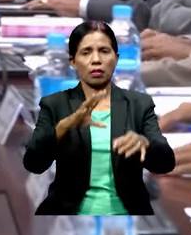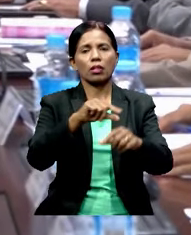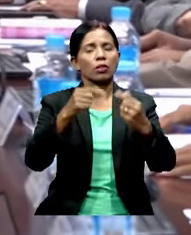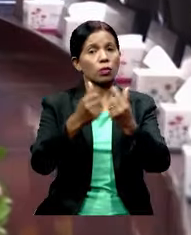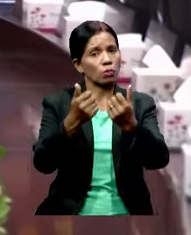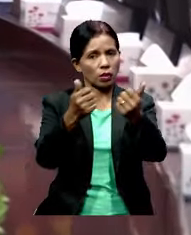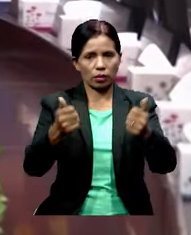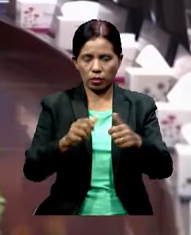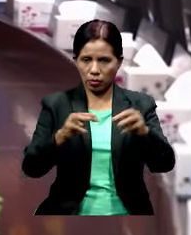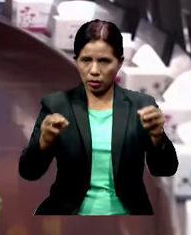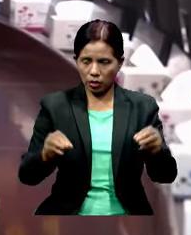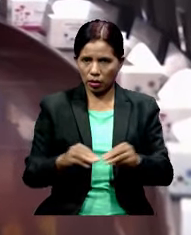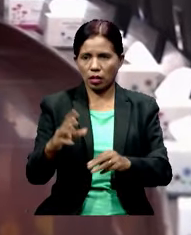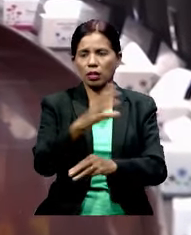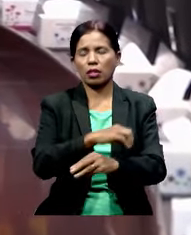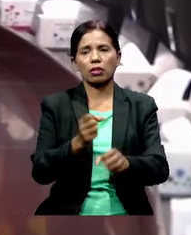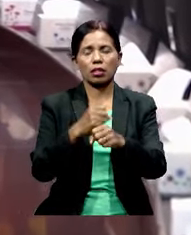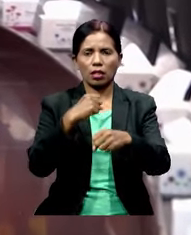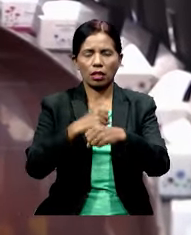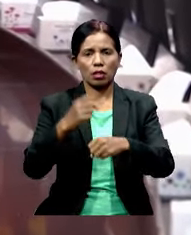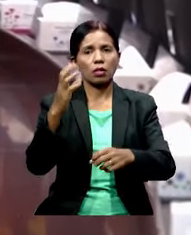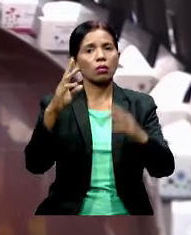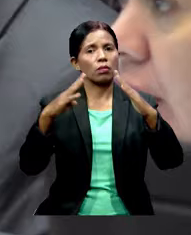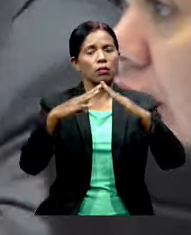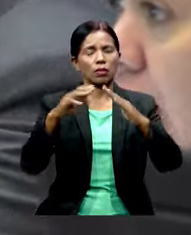arte marcial no ritual o di resulta uma